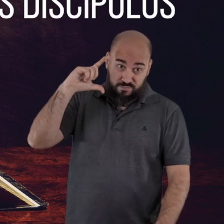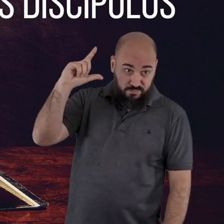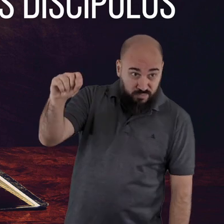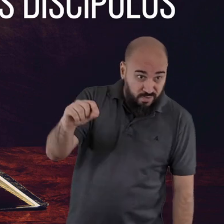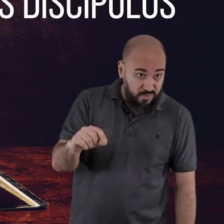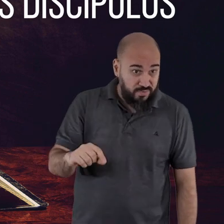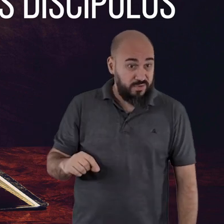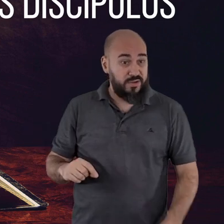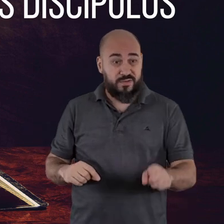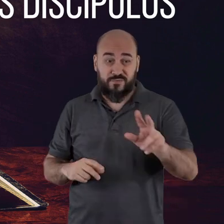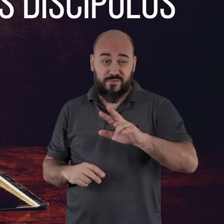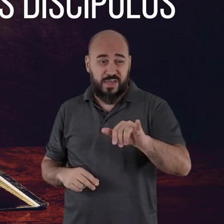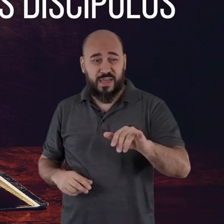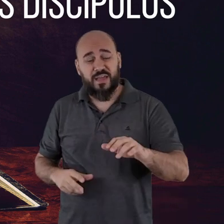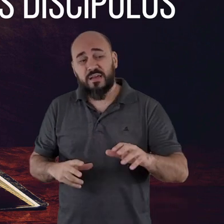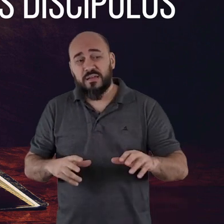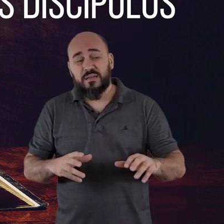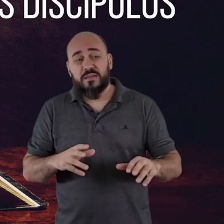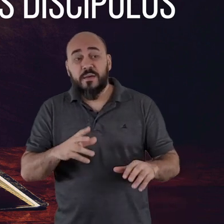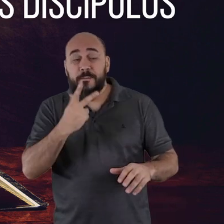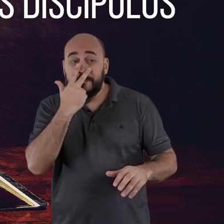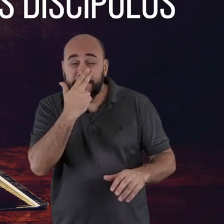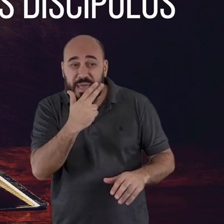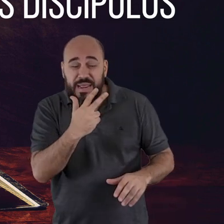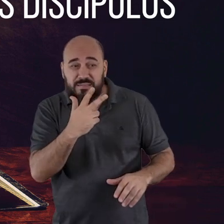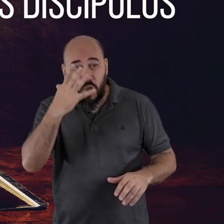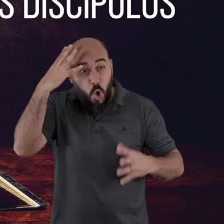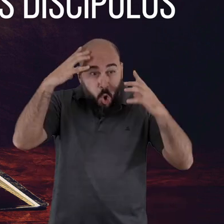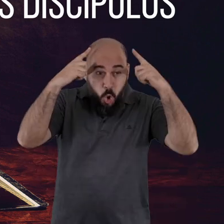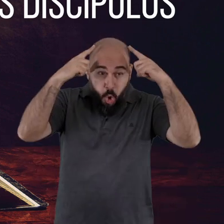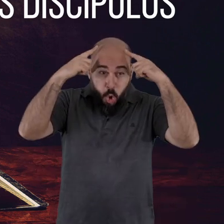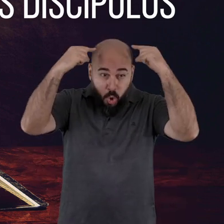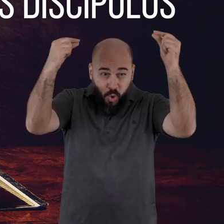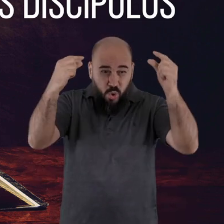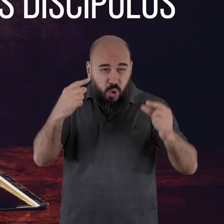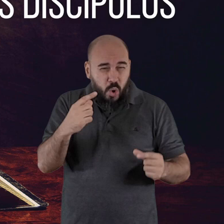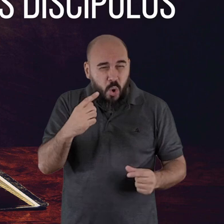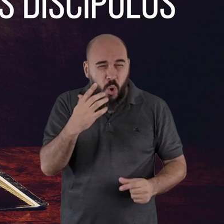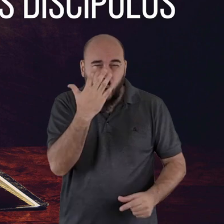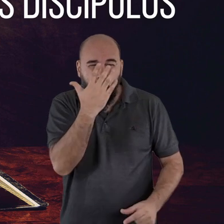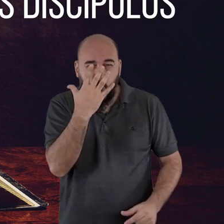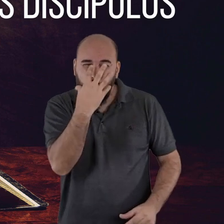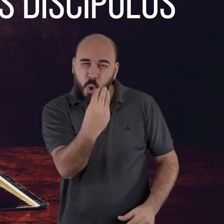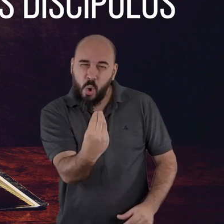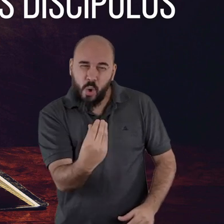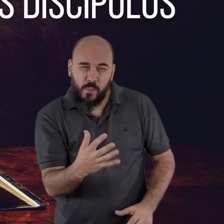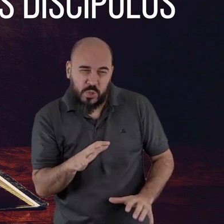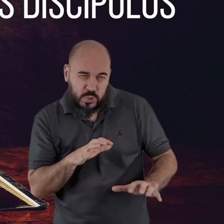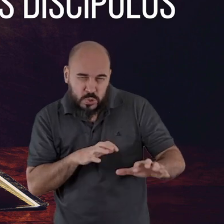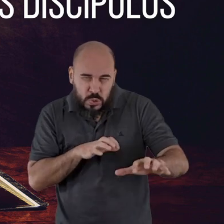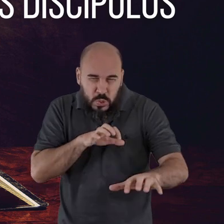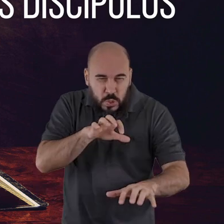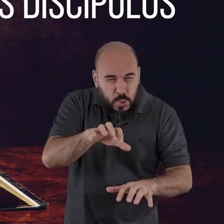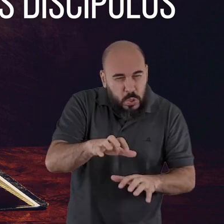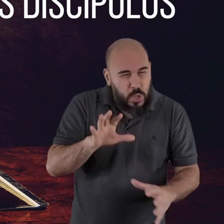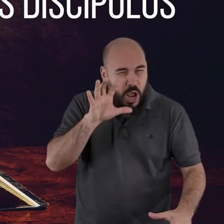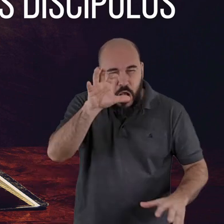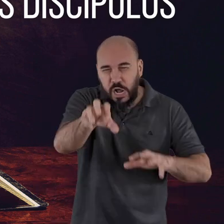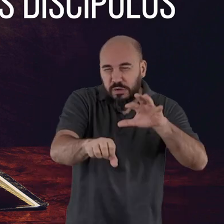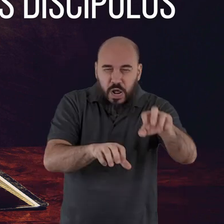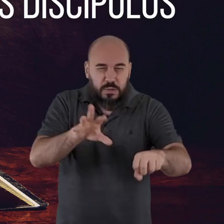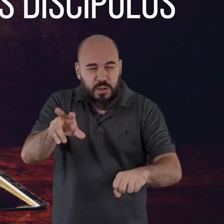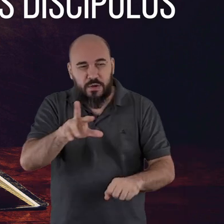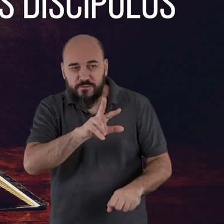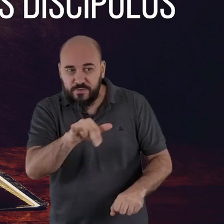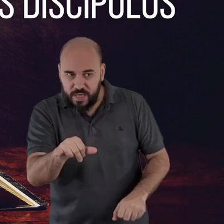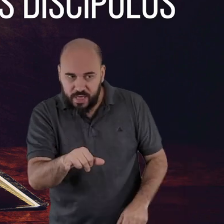lobos vorazes, que não pouparão o rebanho, e que até mesmo entre vocês se levantarão homens